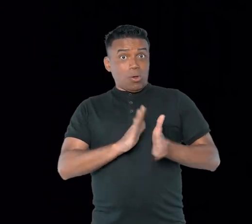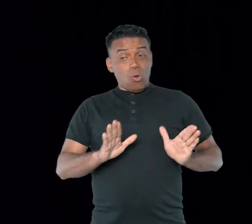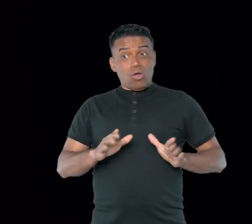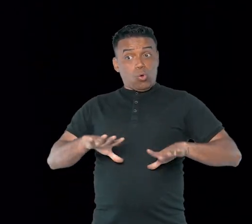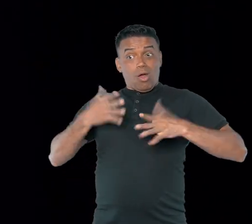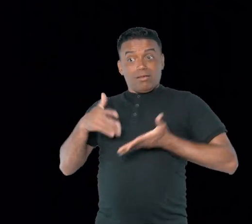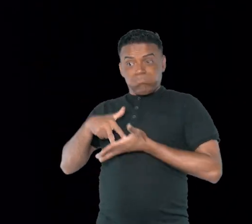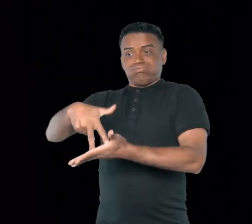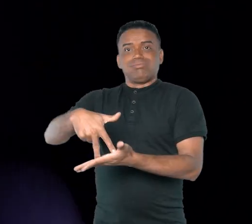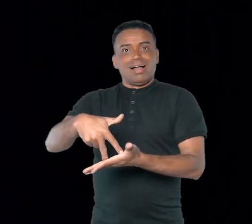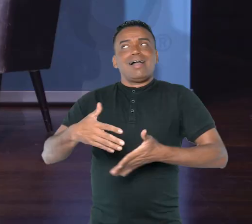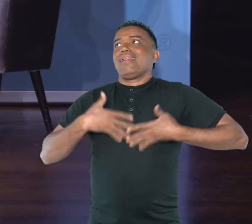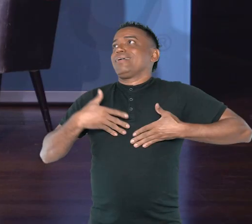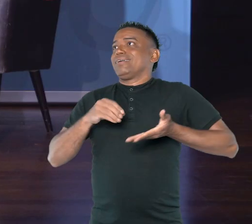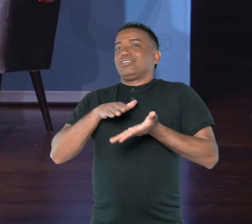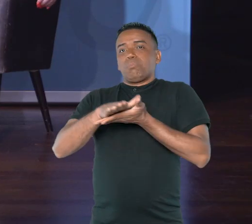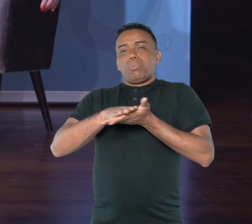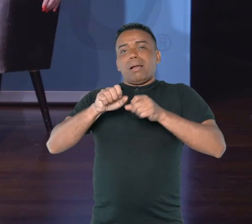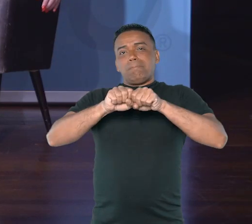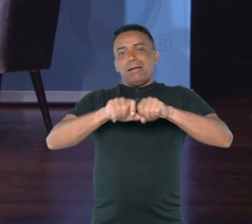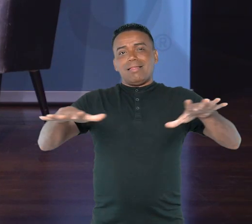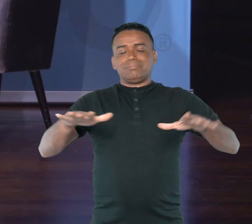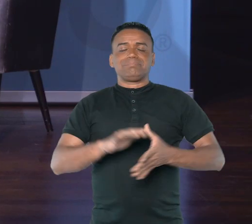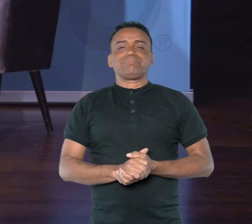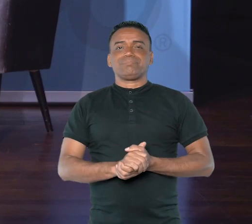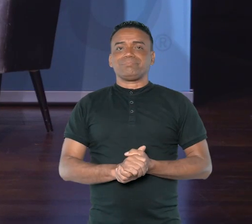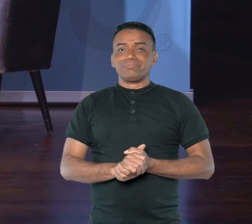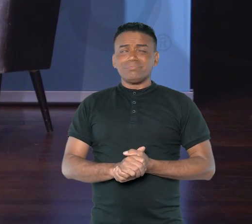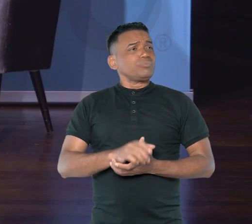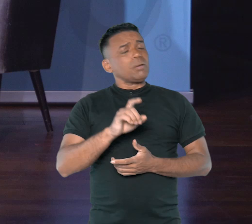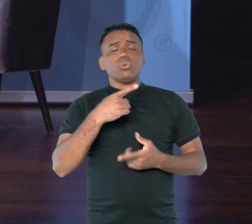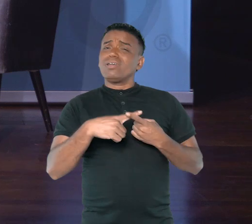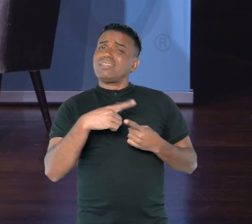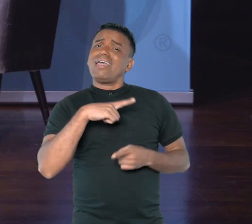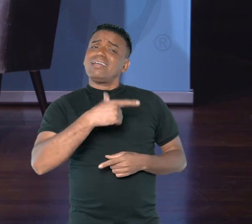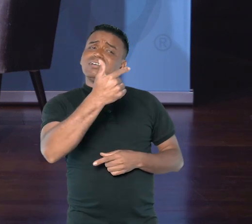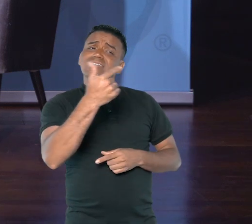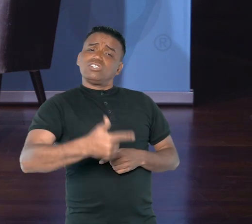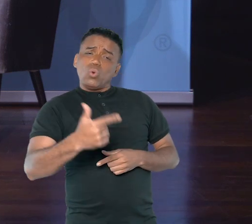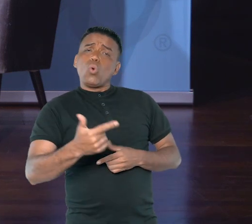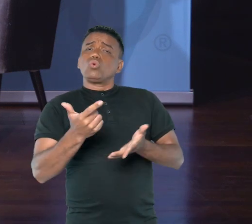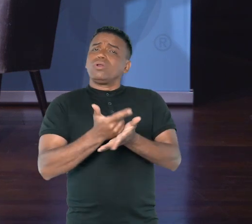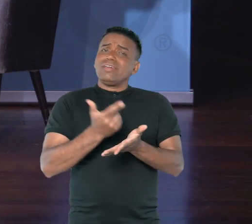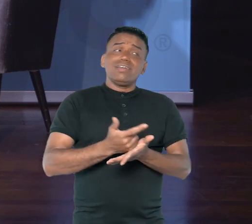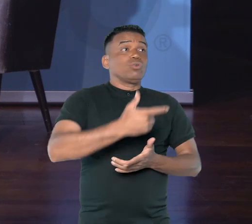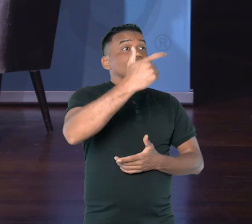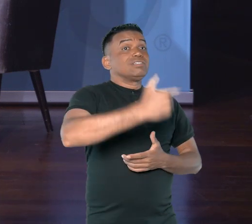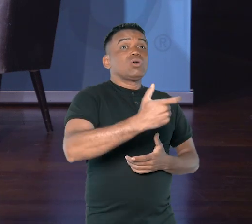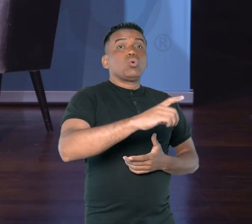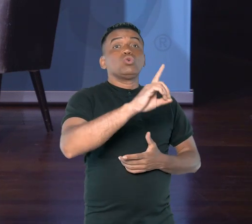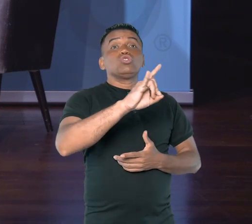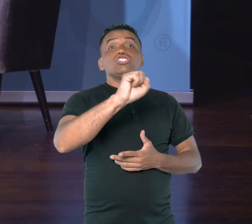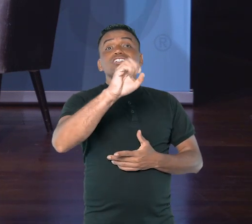de colocar no mundo. Voltando um pouquinho Porque antes... tem esse negócio do segundo livro, do segundo disco, não tem? Tem uma